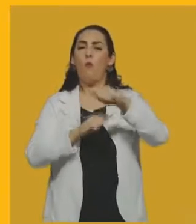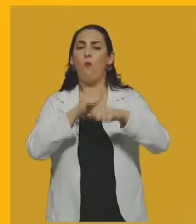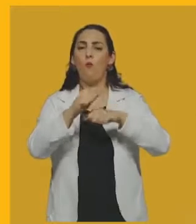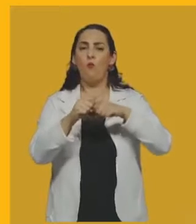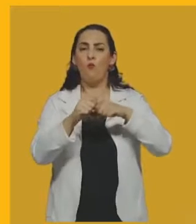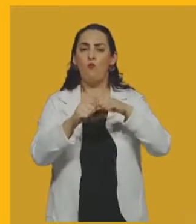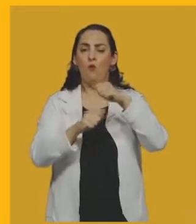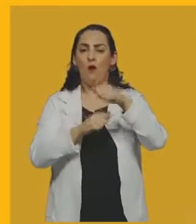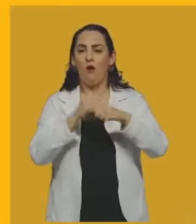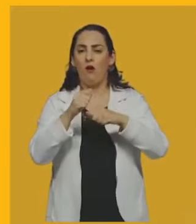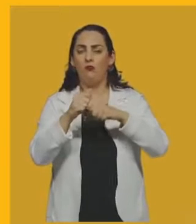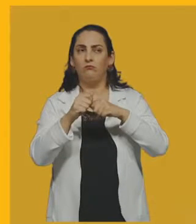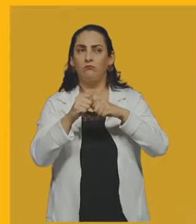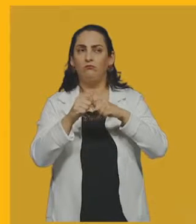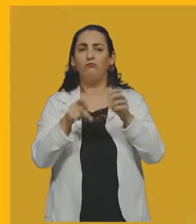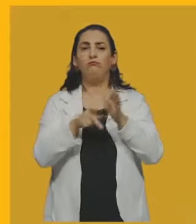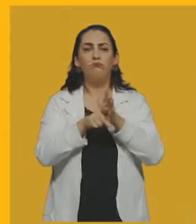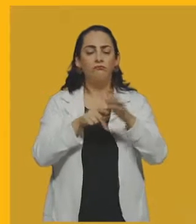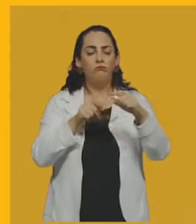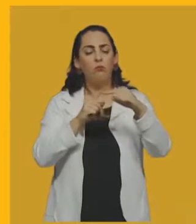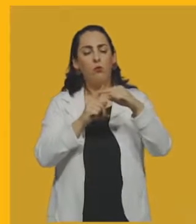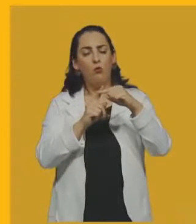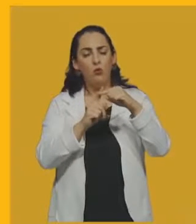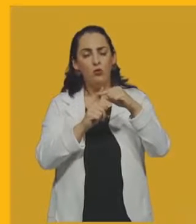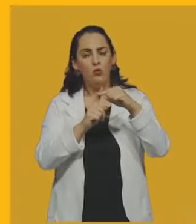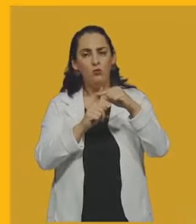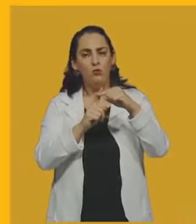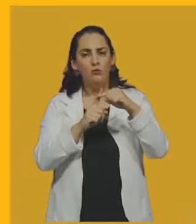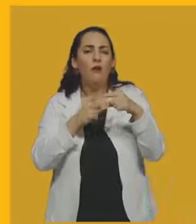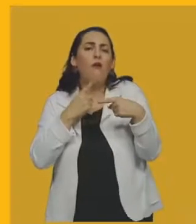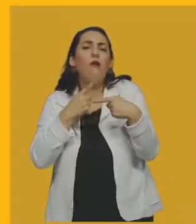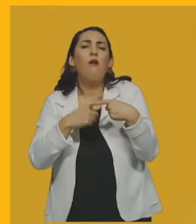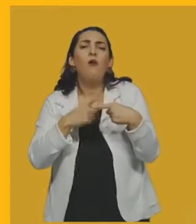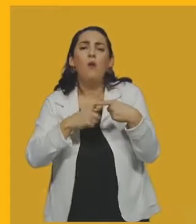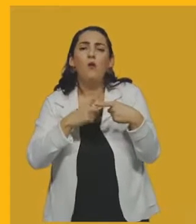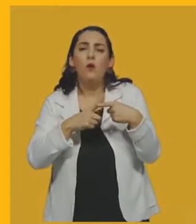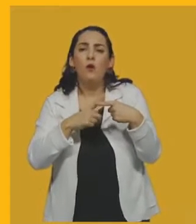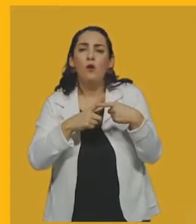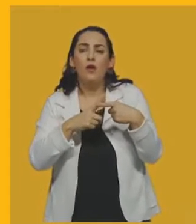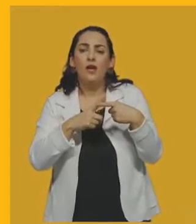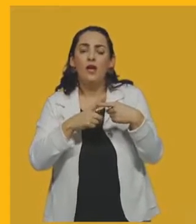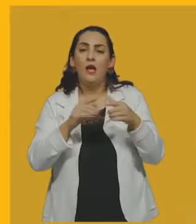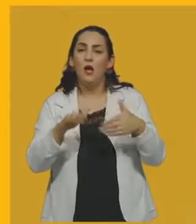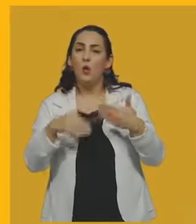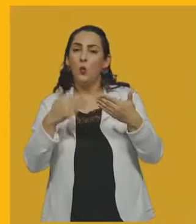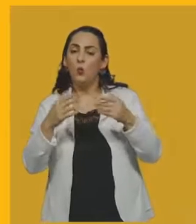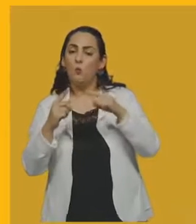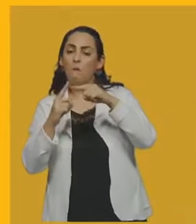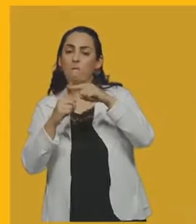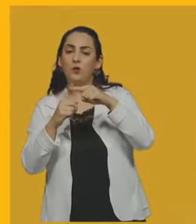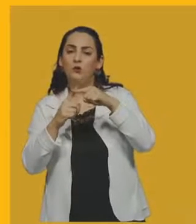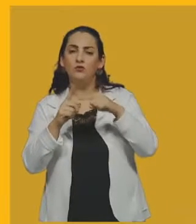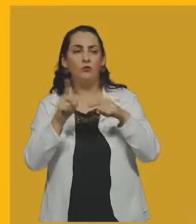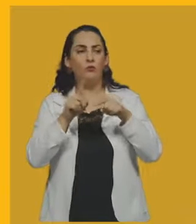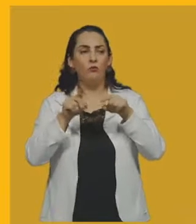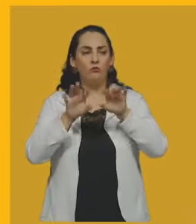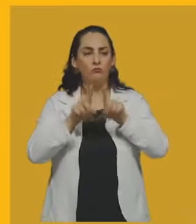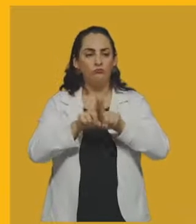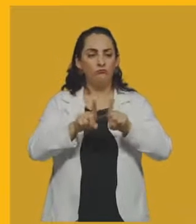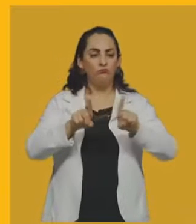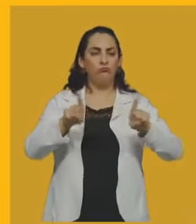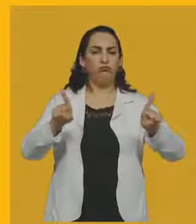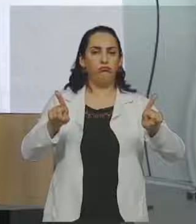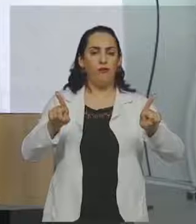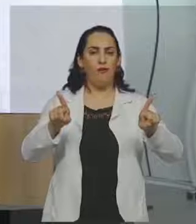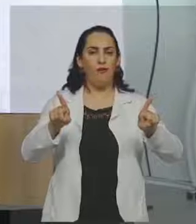átomo era feito de partículas positivas, por que os átomos positivos, ou seja, as cargas positivas, não se repeliam e destruiriam o